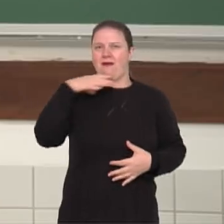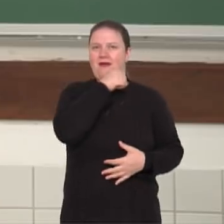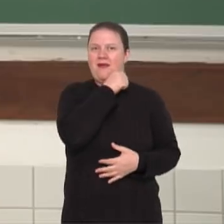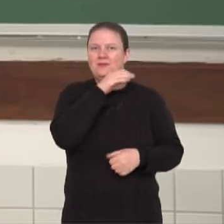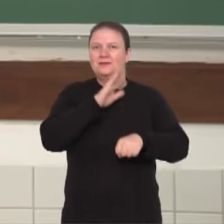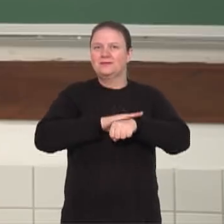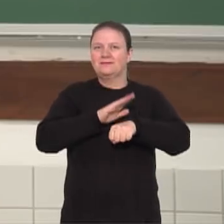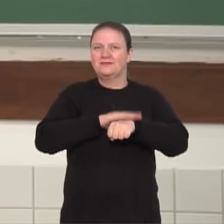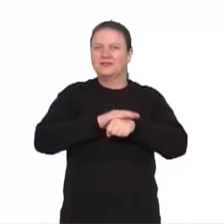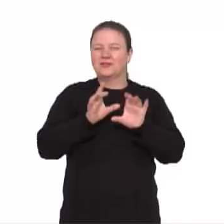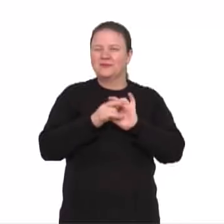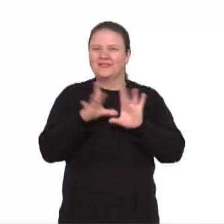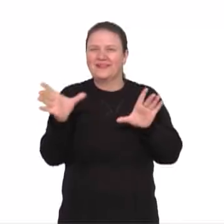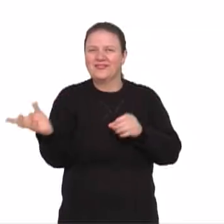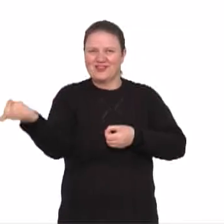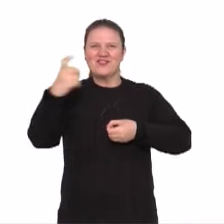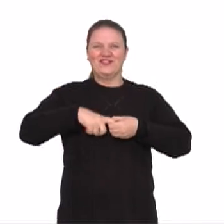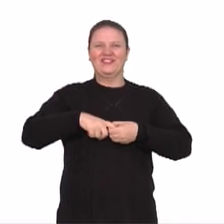vocês pensarem.